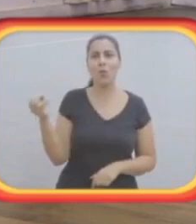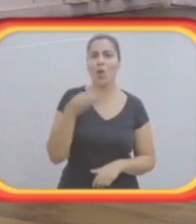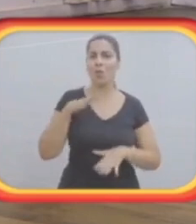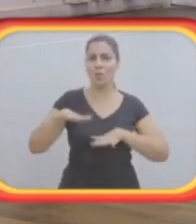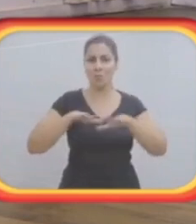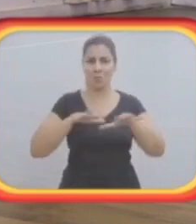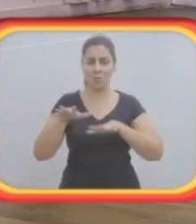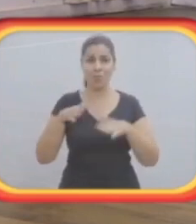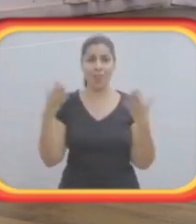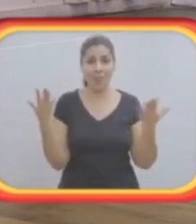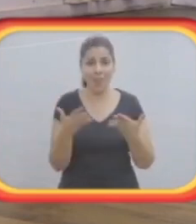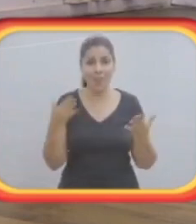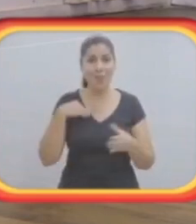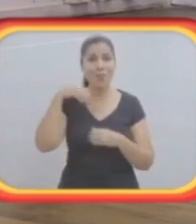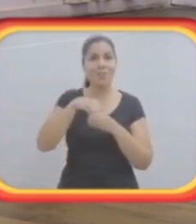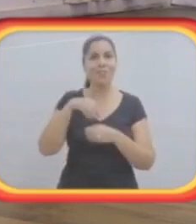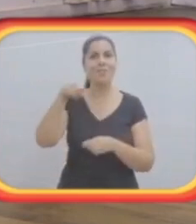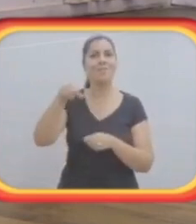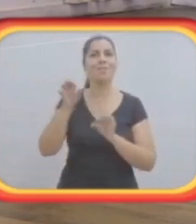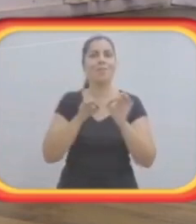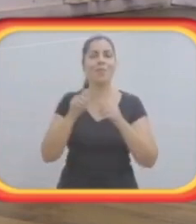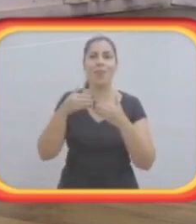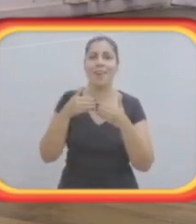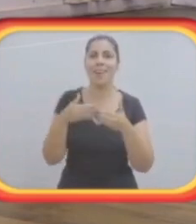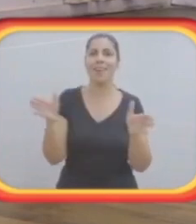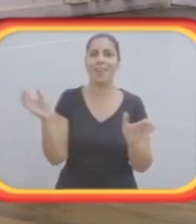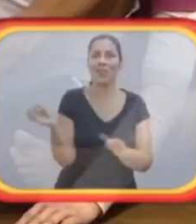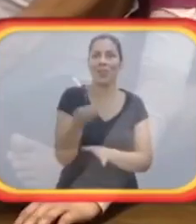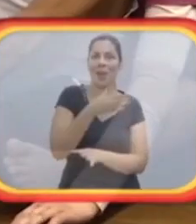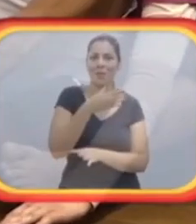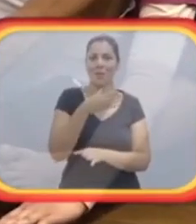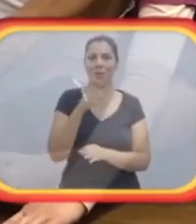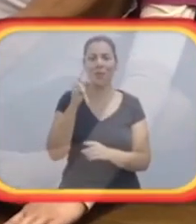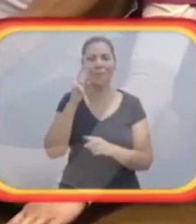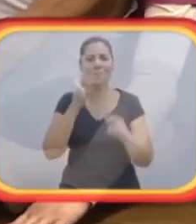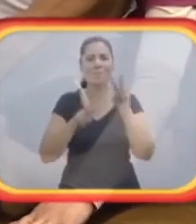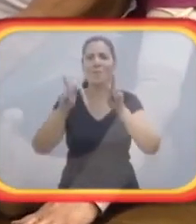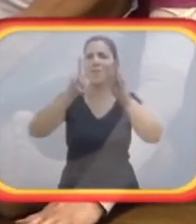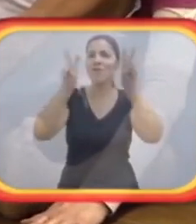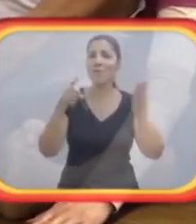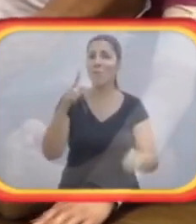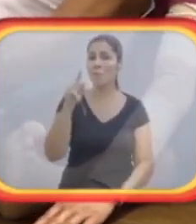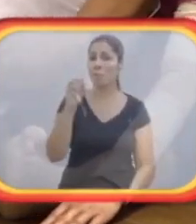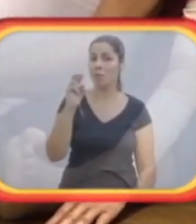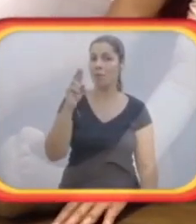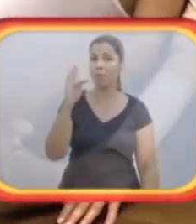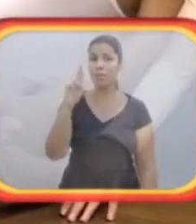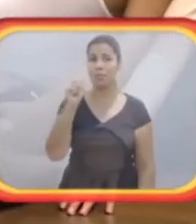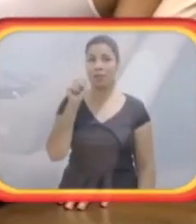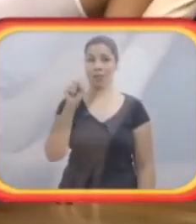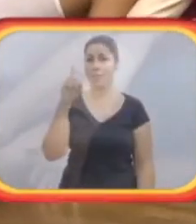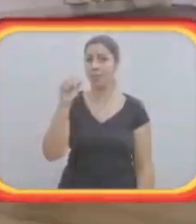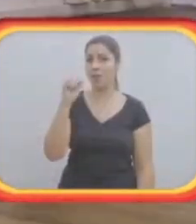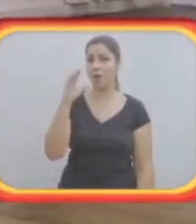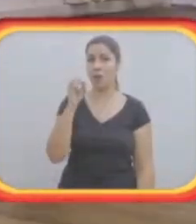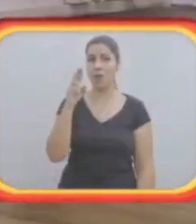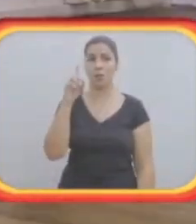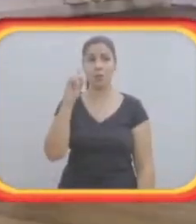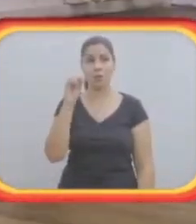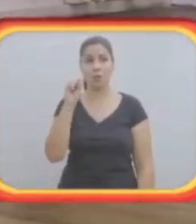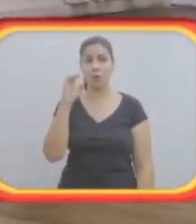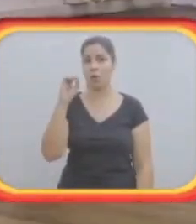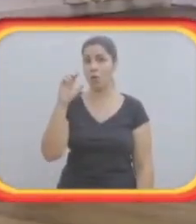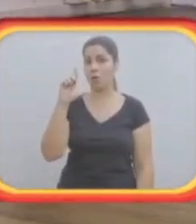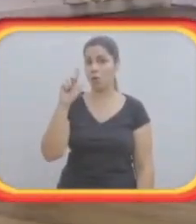e aprimorar, assim, tomar conta, né? Me posicionar quanto ao meu novo movimento. E agora,